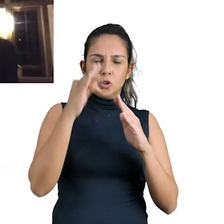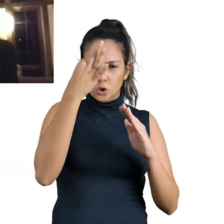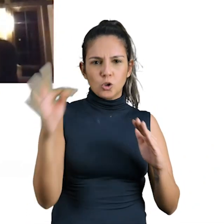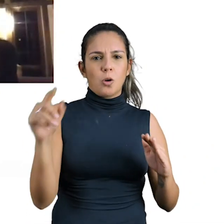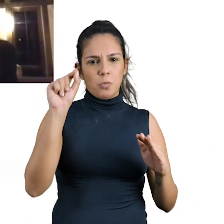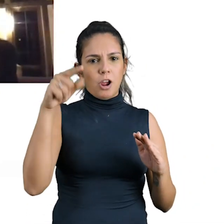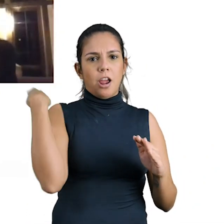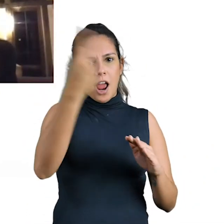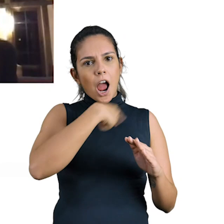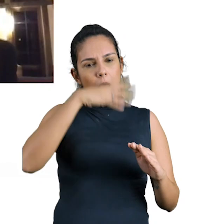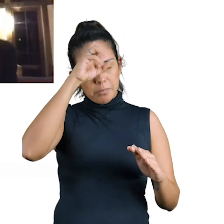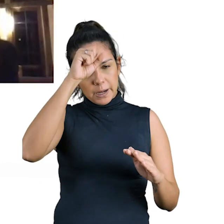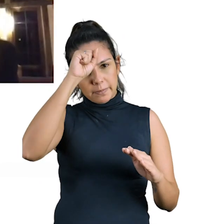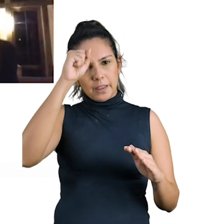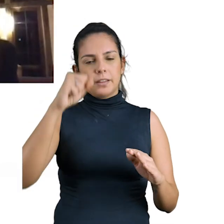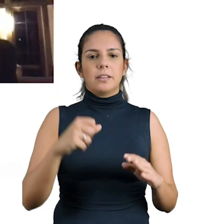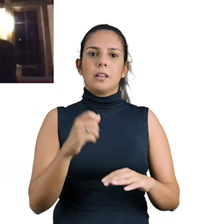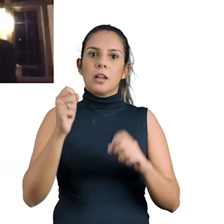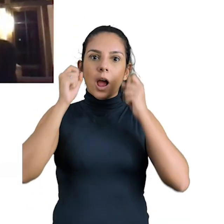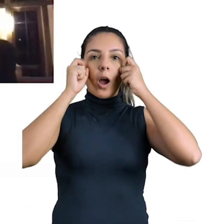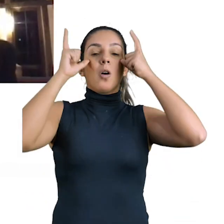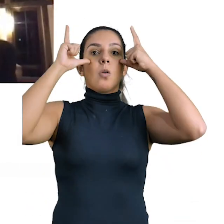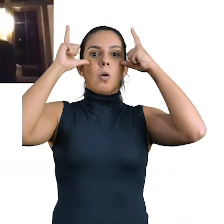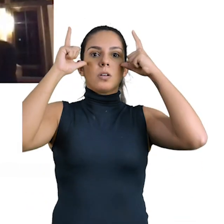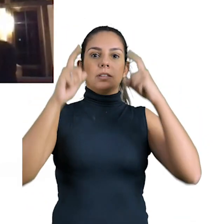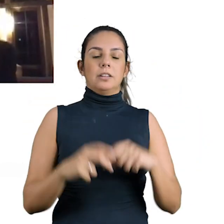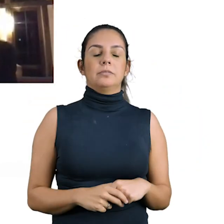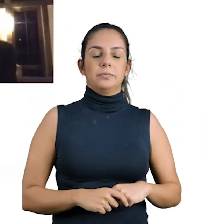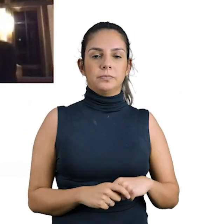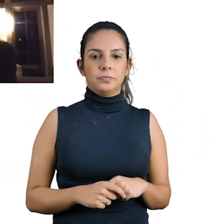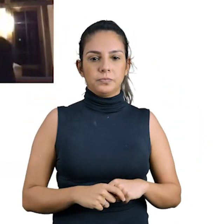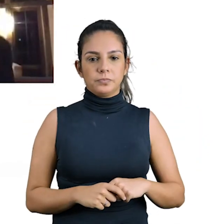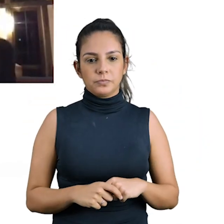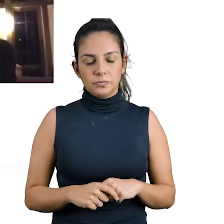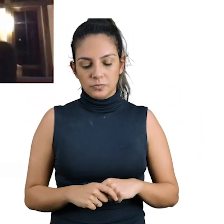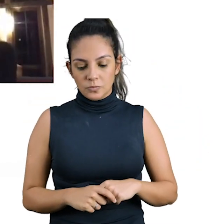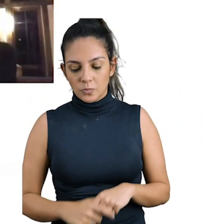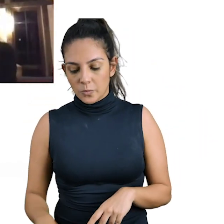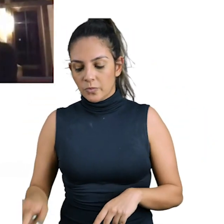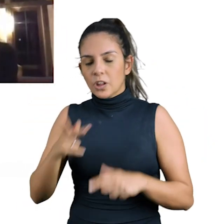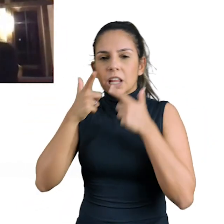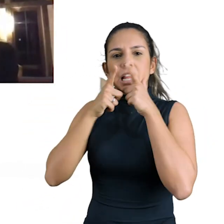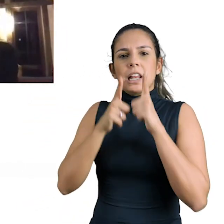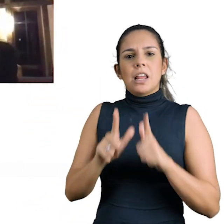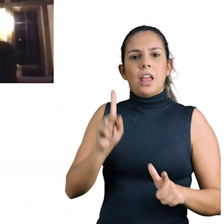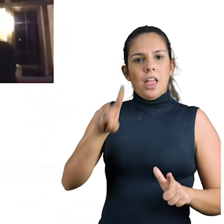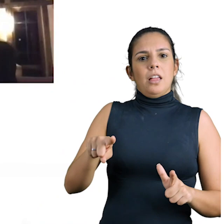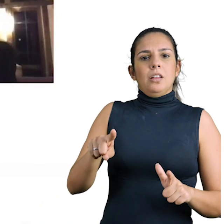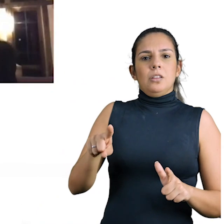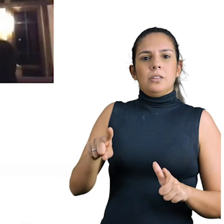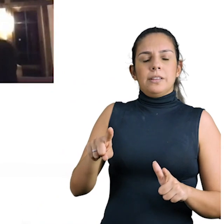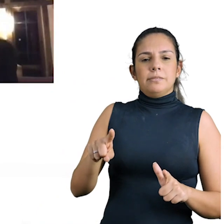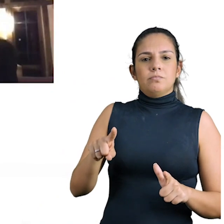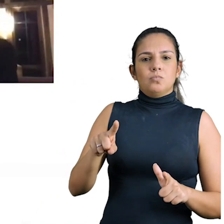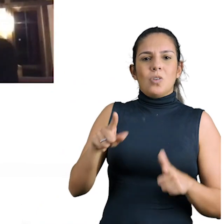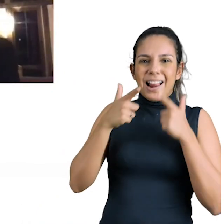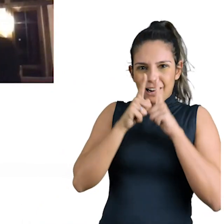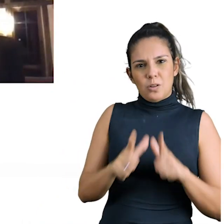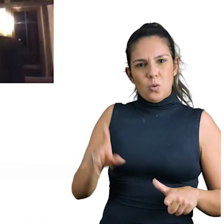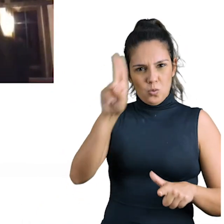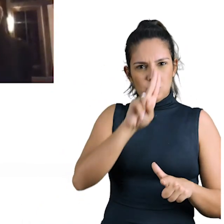um pouco para depois até a gente acordar, não é? Eu acho muito importante. A língua é um fator de dominação clássico,